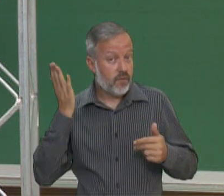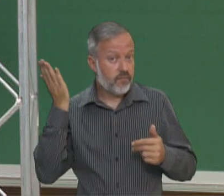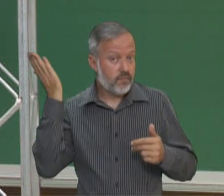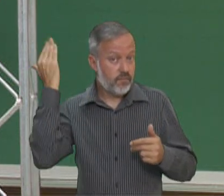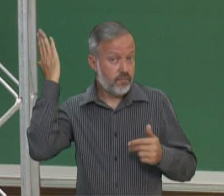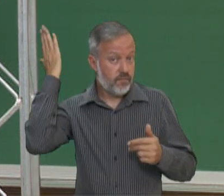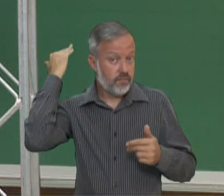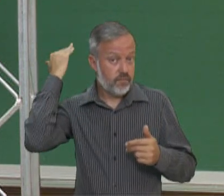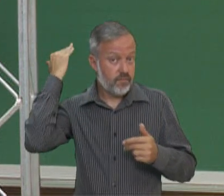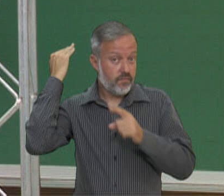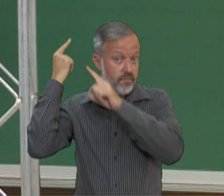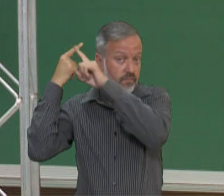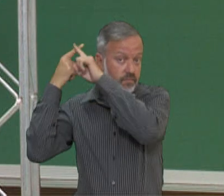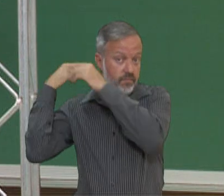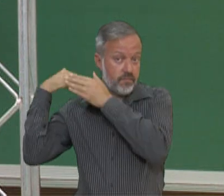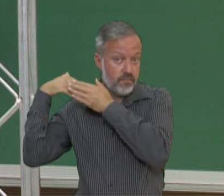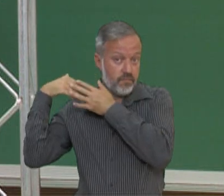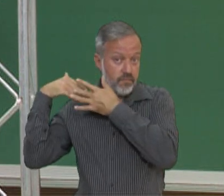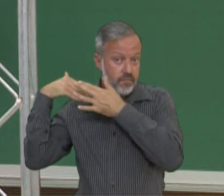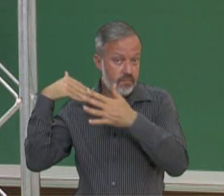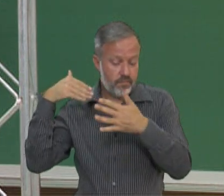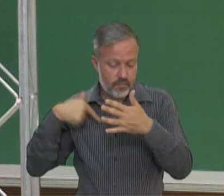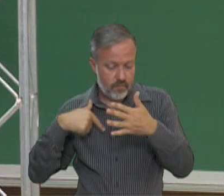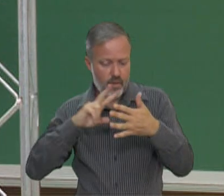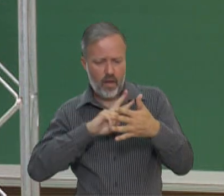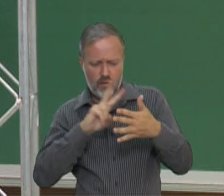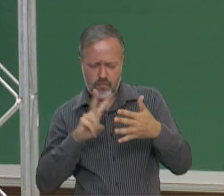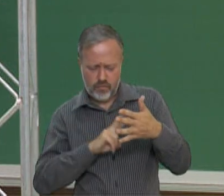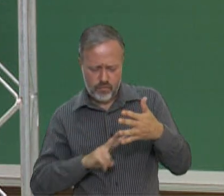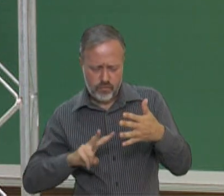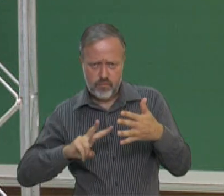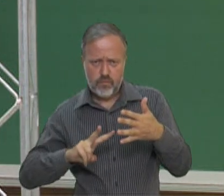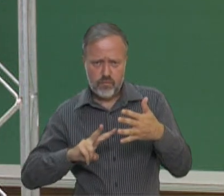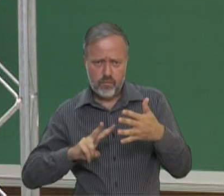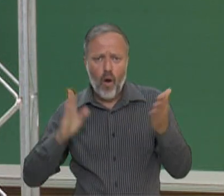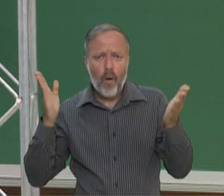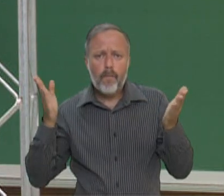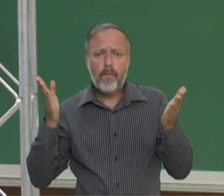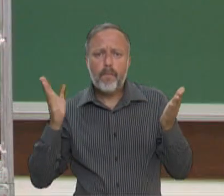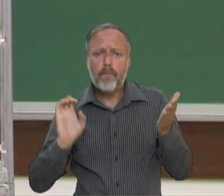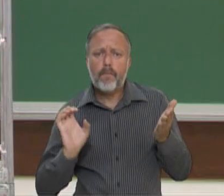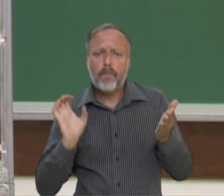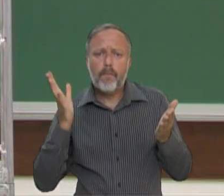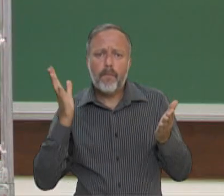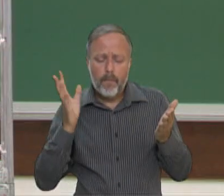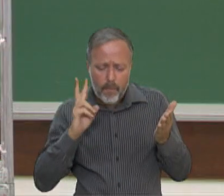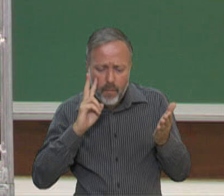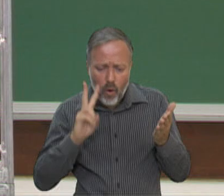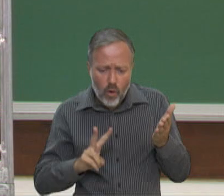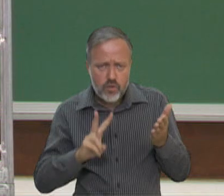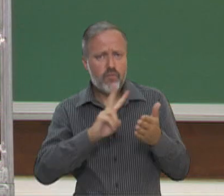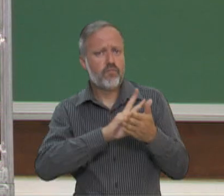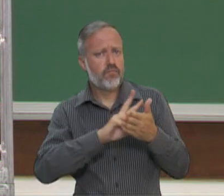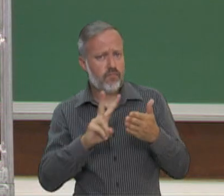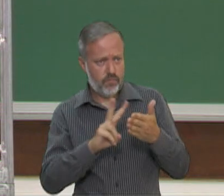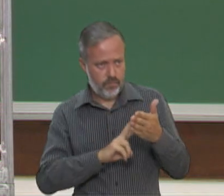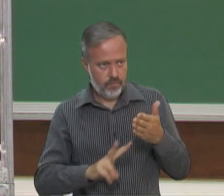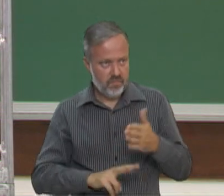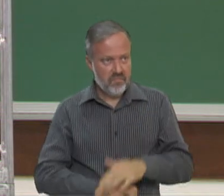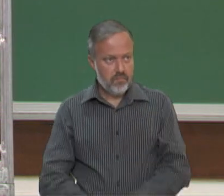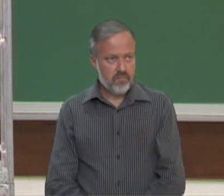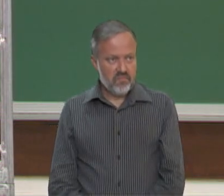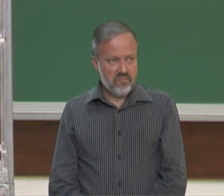informação, a notícia que está sendo transmitida ali é de algo atual. Costumamente, não é sempre.